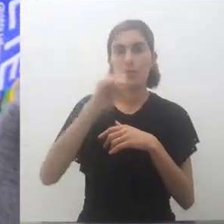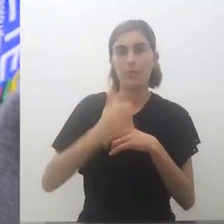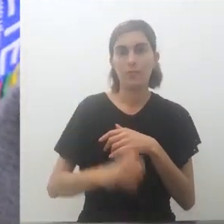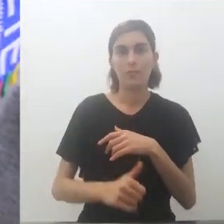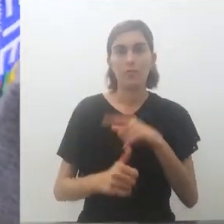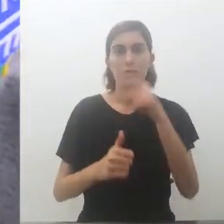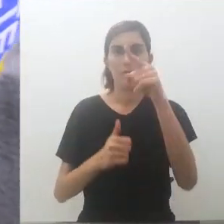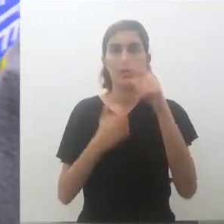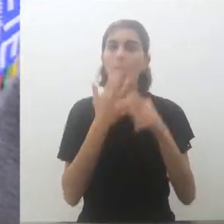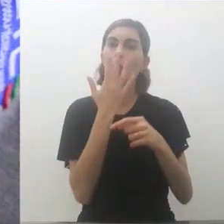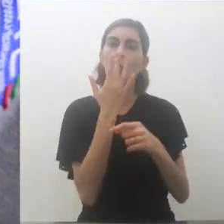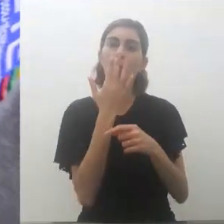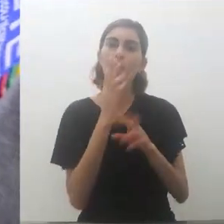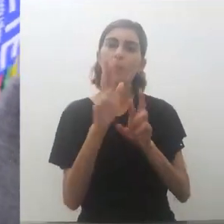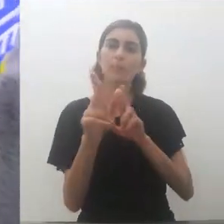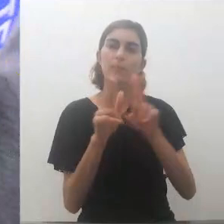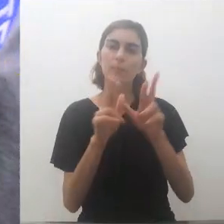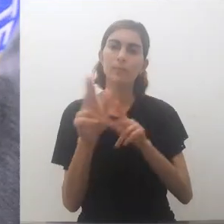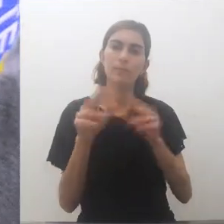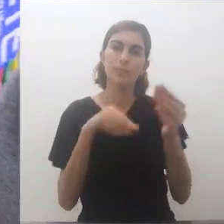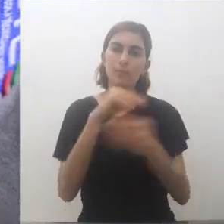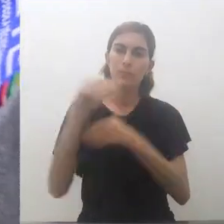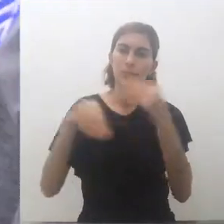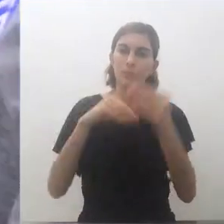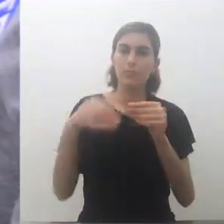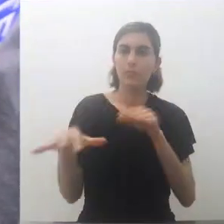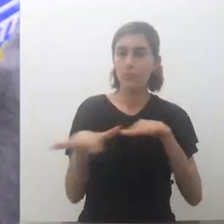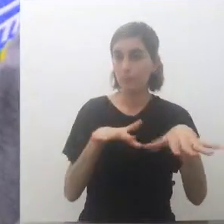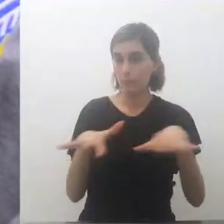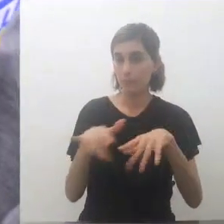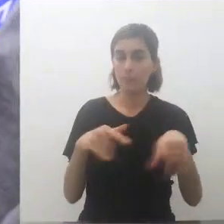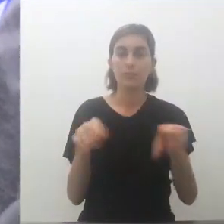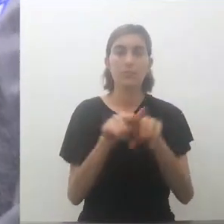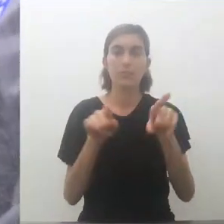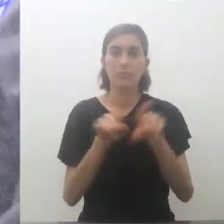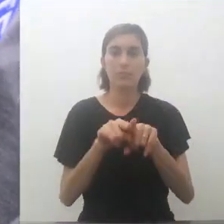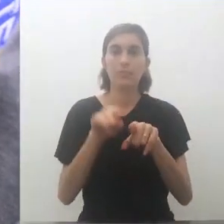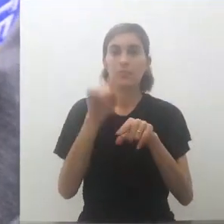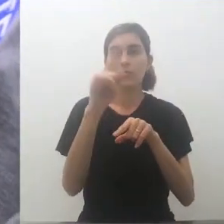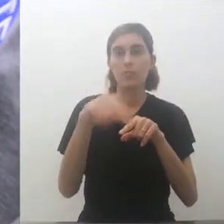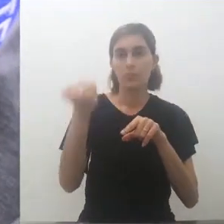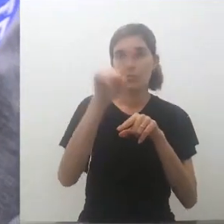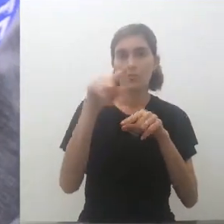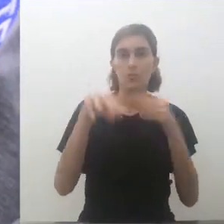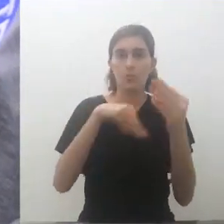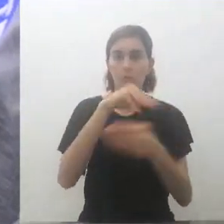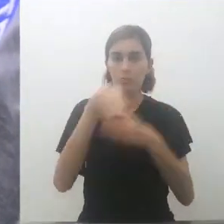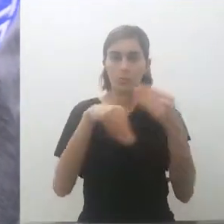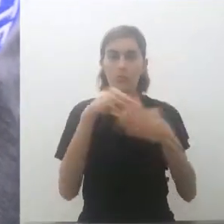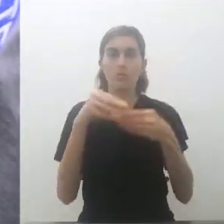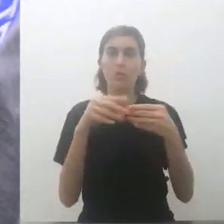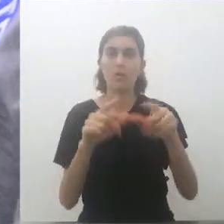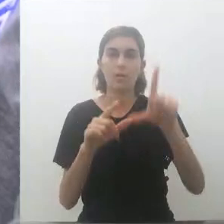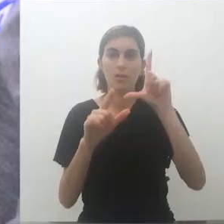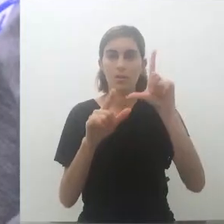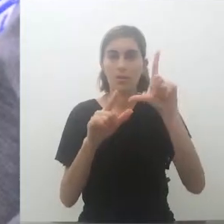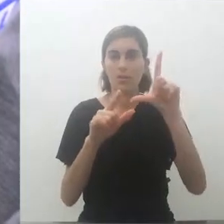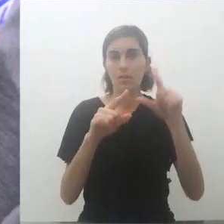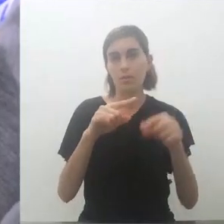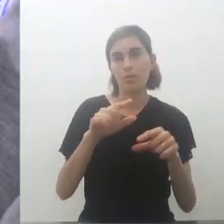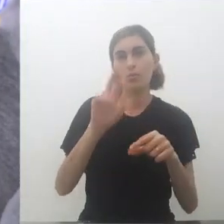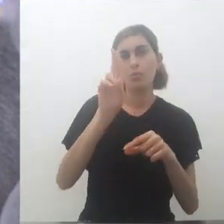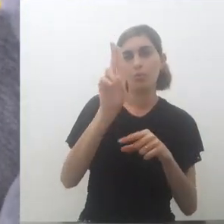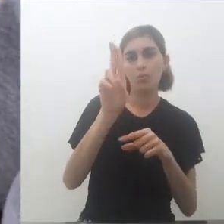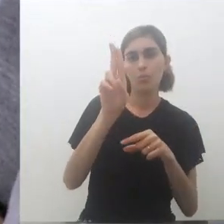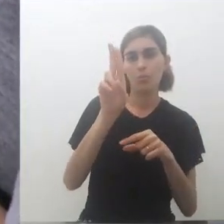presente cria um dinamismo também. Essas composições em L, em U ou